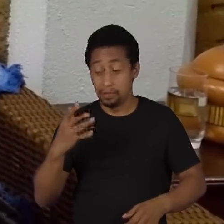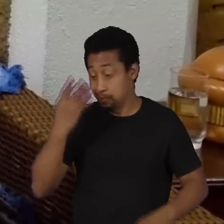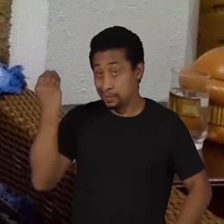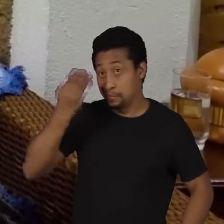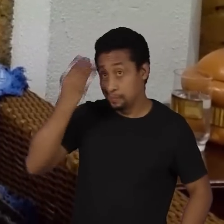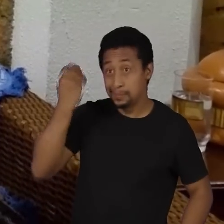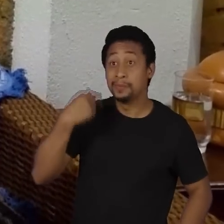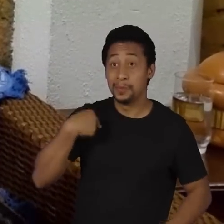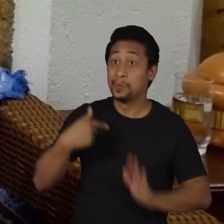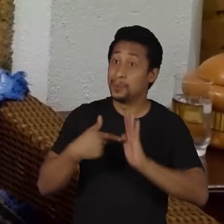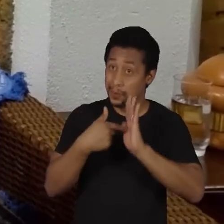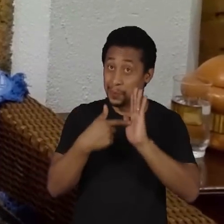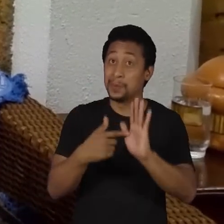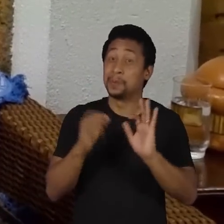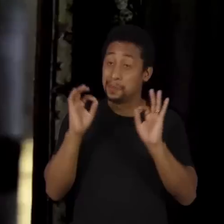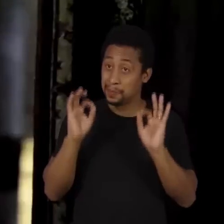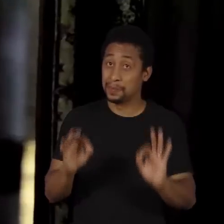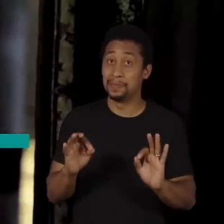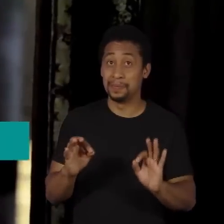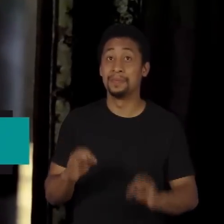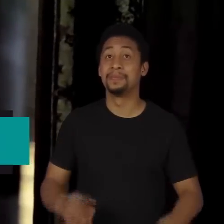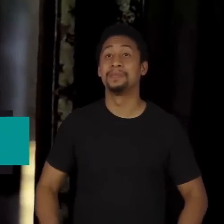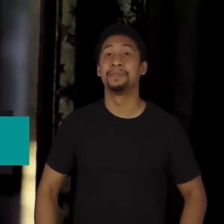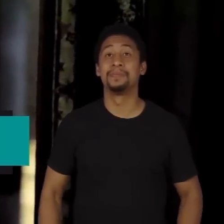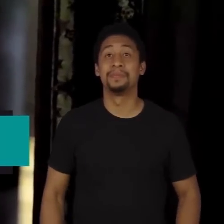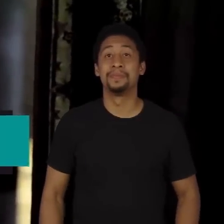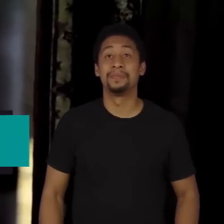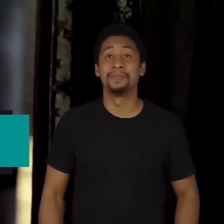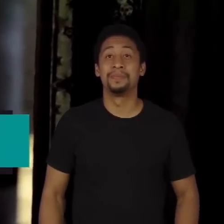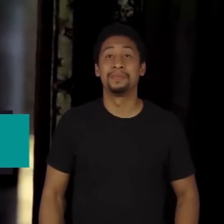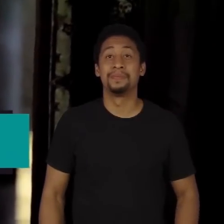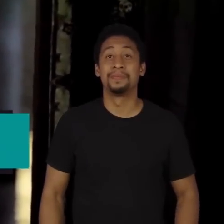inspirado pelo Jodorowsky.